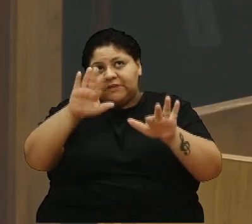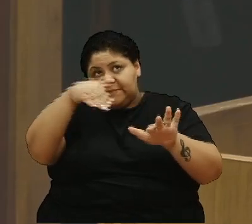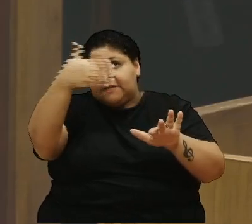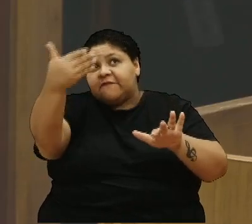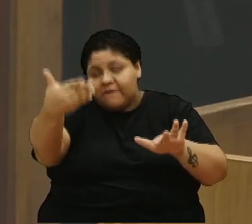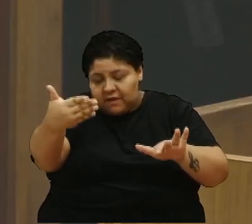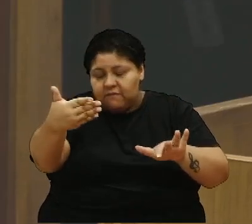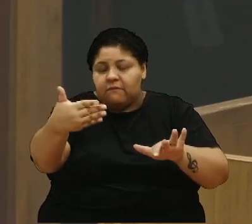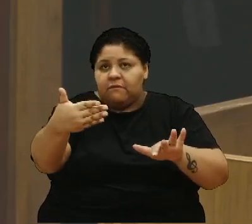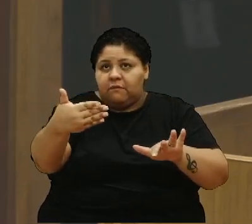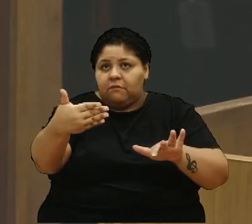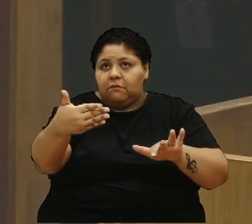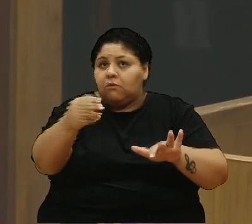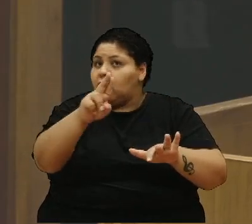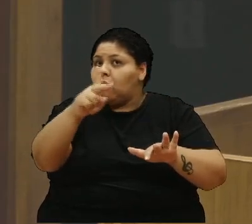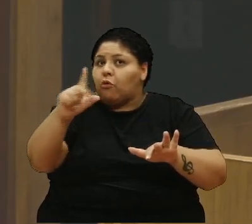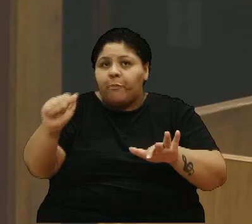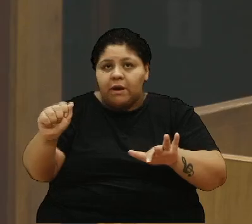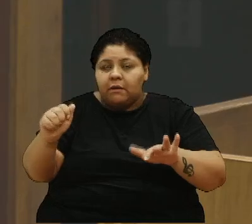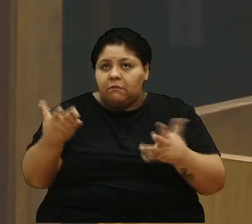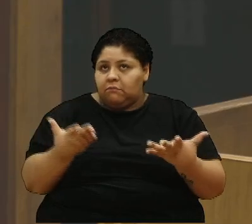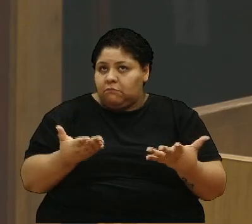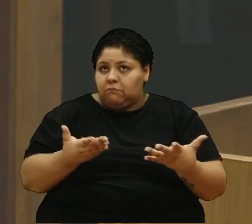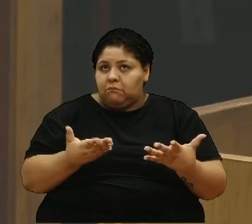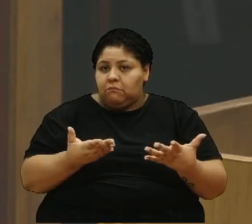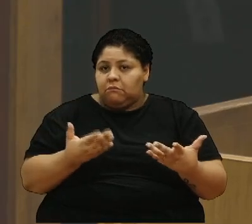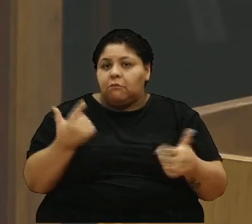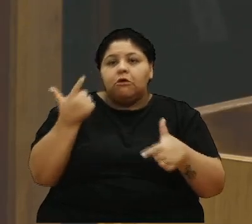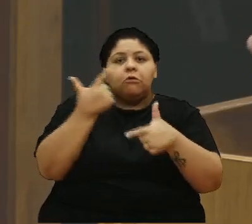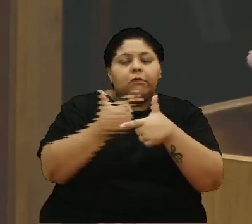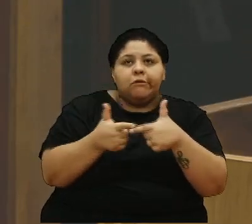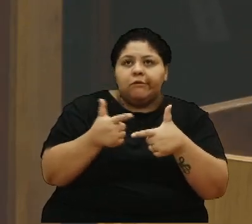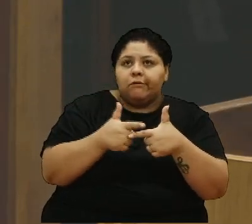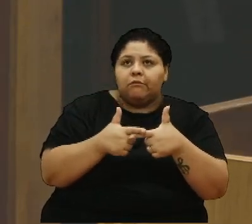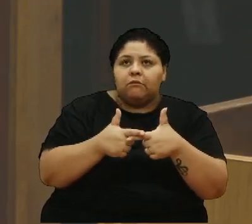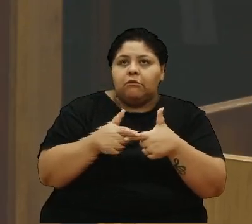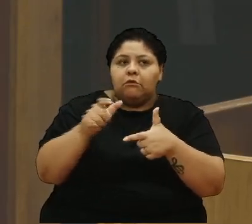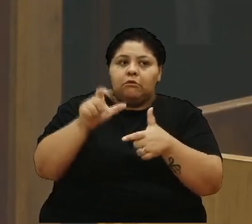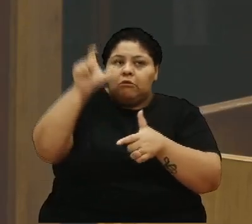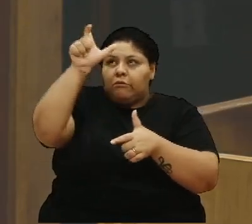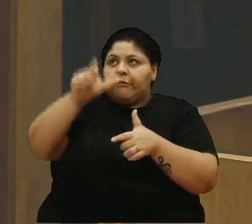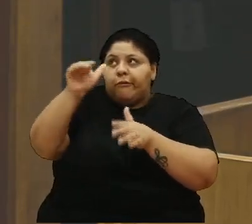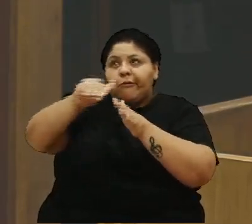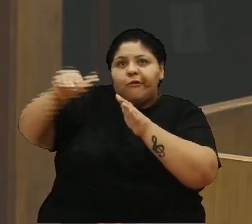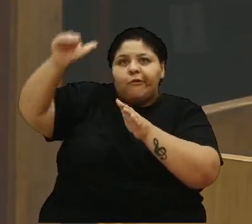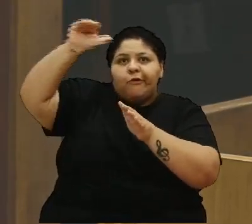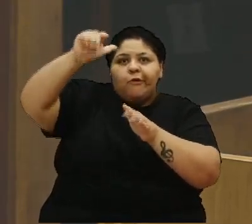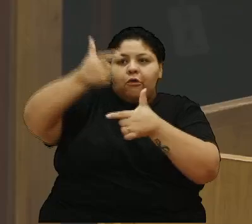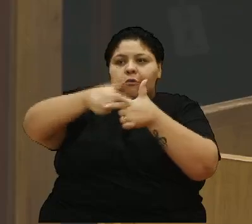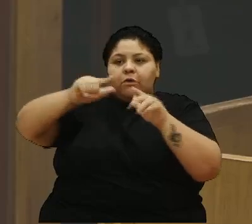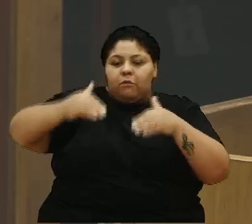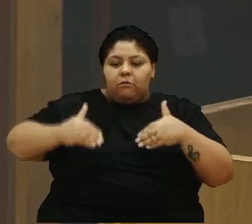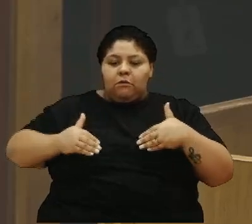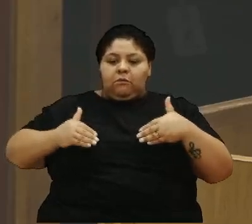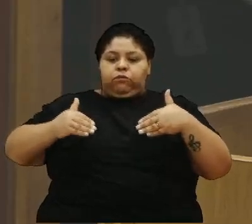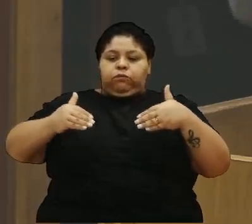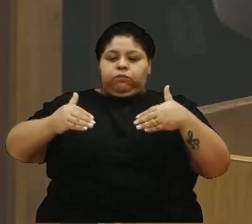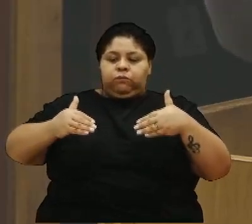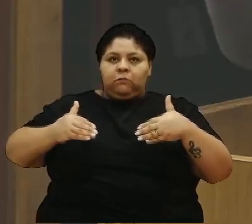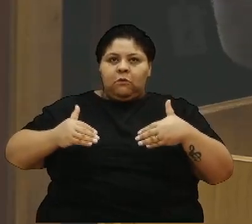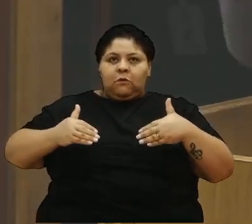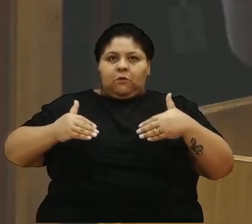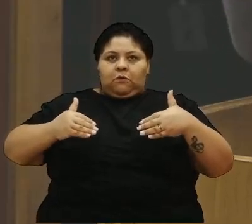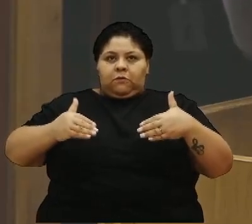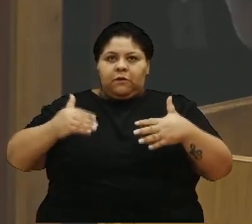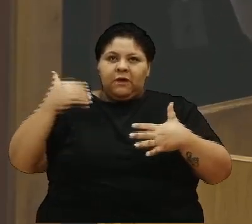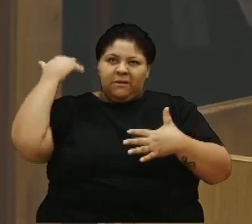vem, UPA. Se é um problema, uma pessoa adulta, um problema pulmonar, uma tosse que vai aumentando